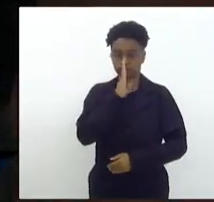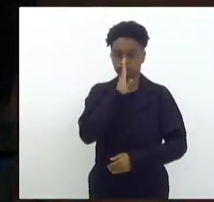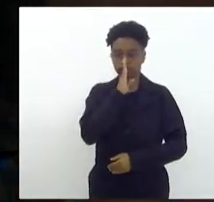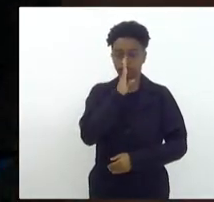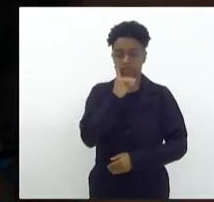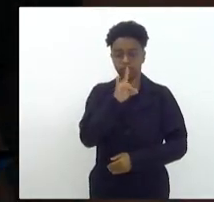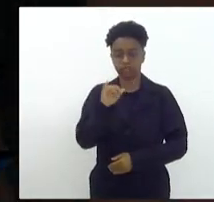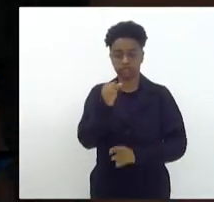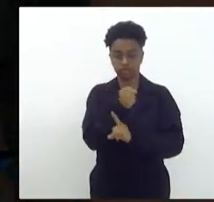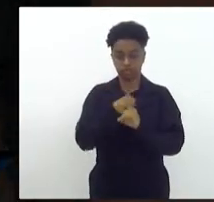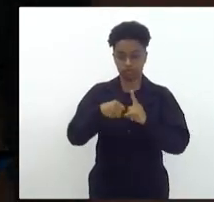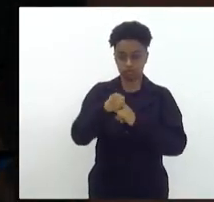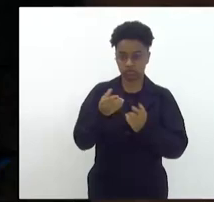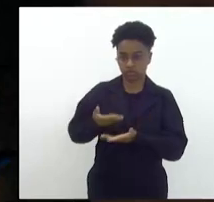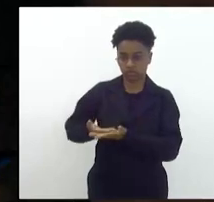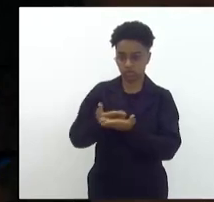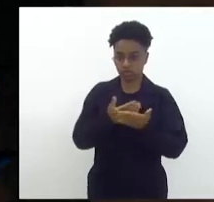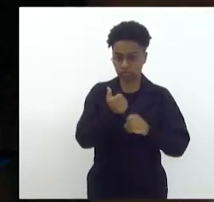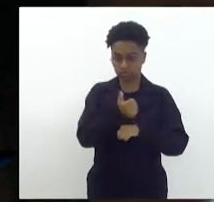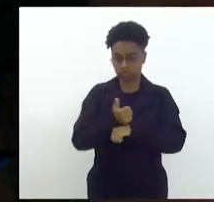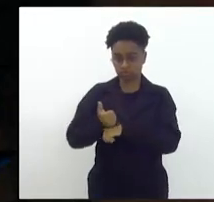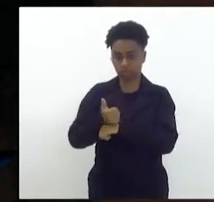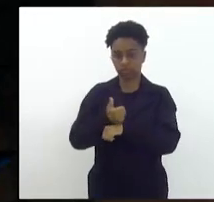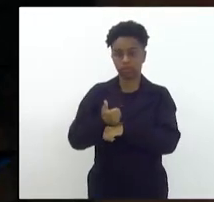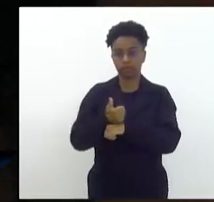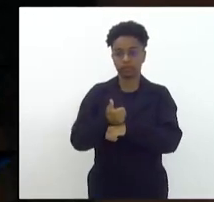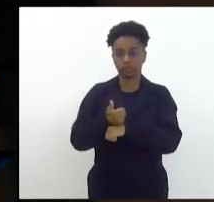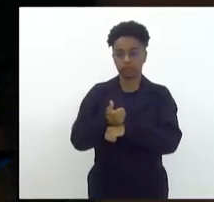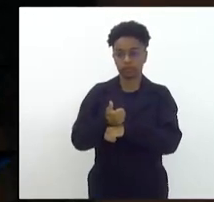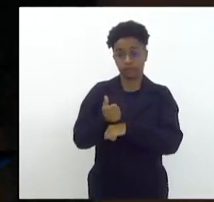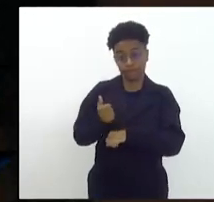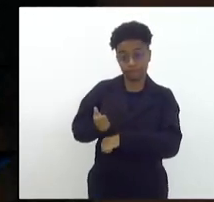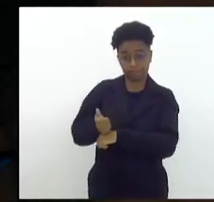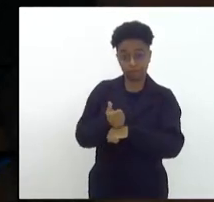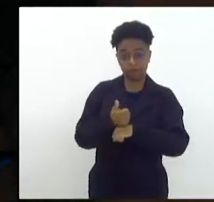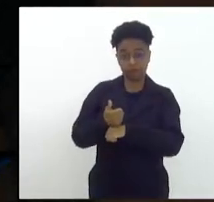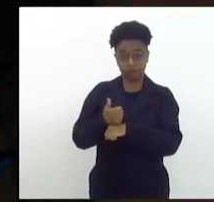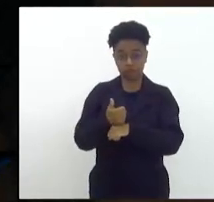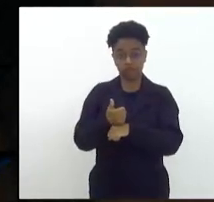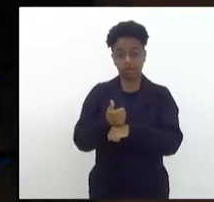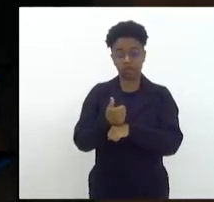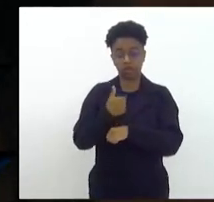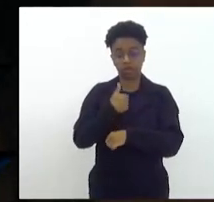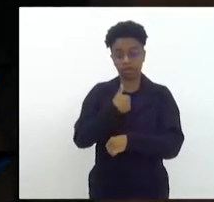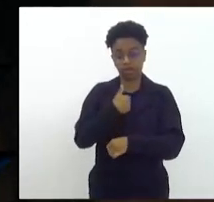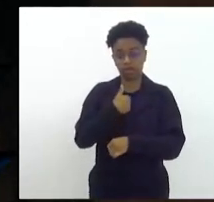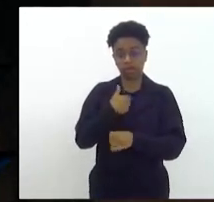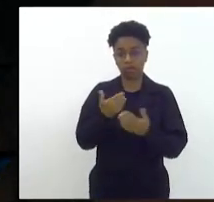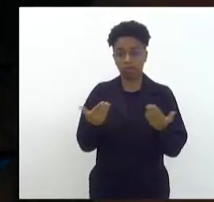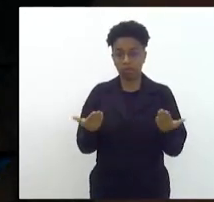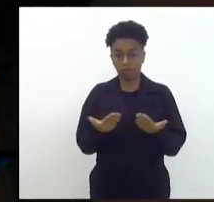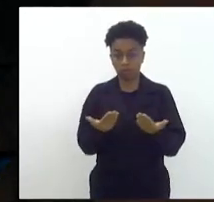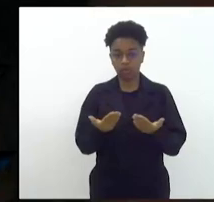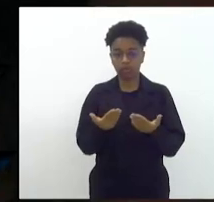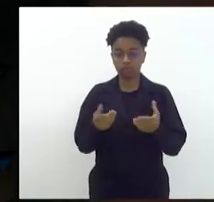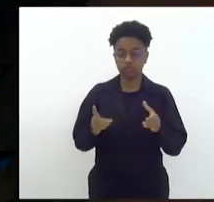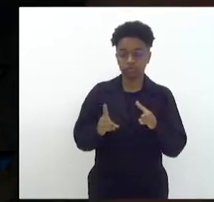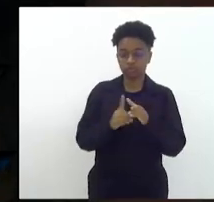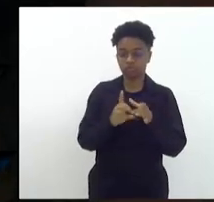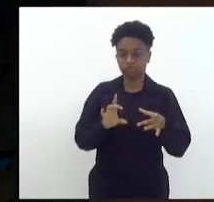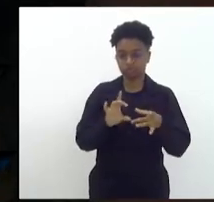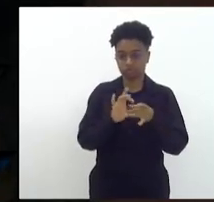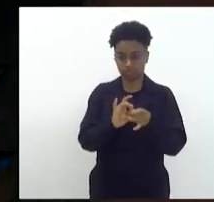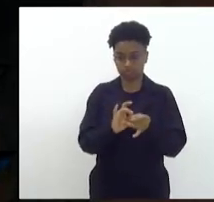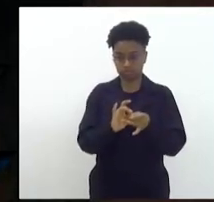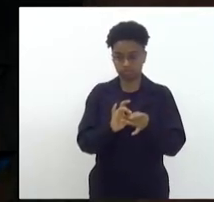do sociólogo socióloga carreira da qual tem orgulho de estar hoje compondo e fazendo parte